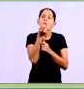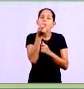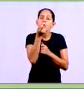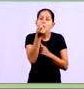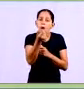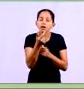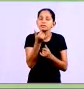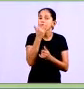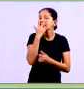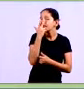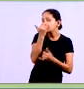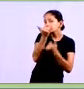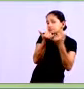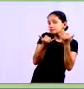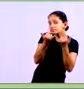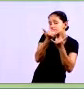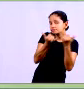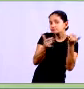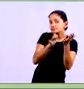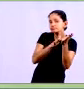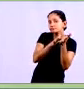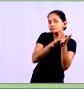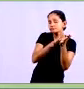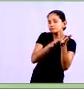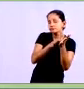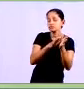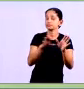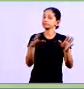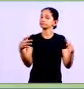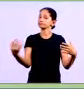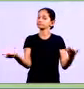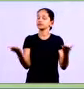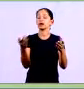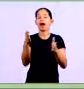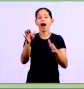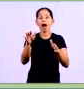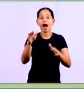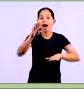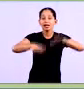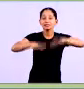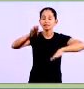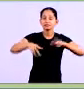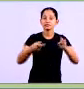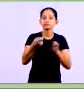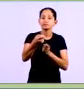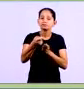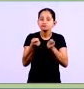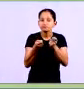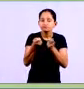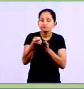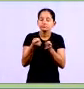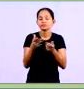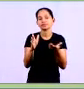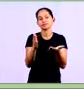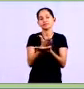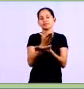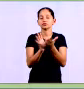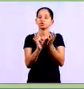É simular, é fingir negócios ou atos que não foram praticados para encobrir,